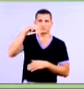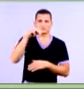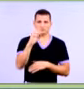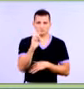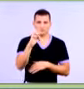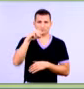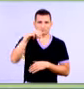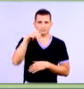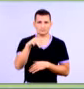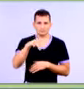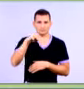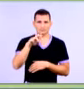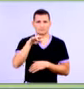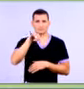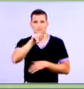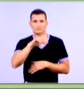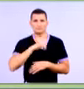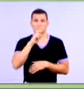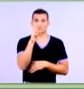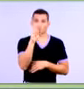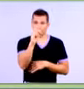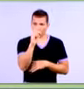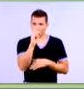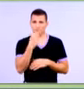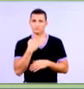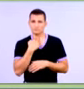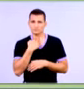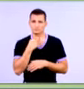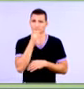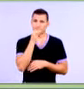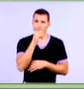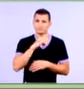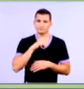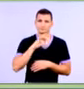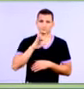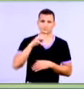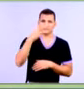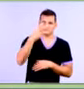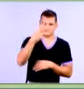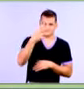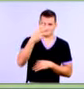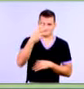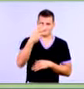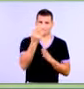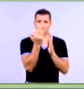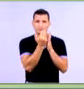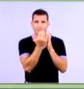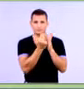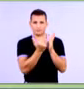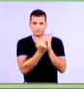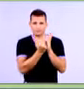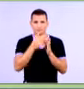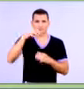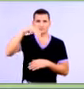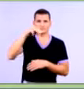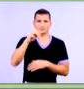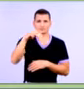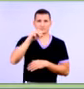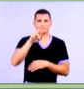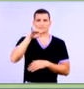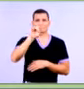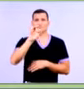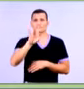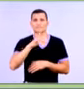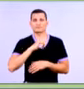com 50 elementos na minha memória. Se eu tenho somente 3 produtos a serem adquiridos, a minha memória só vão estar os 3